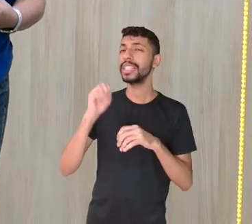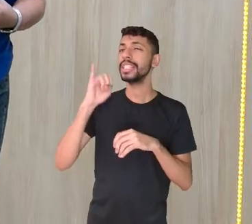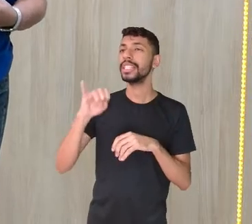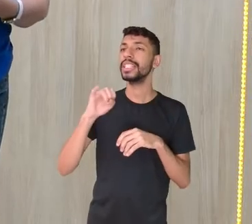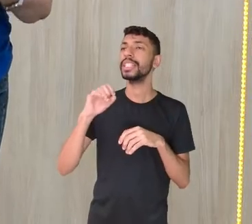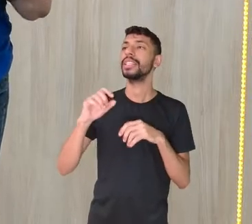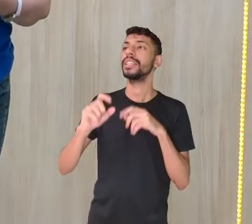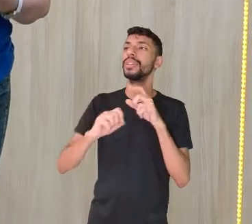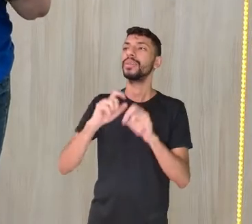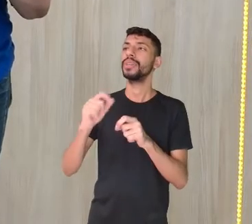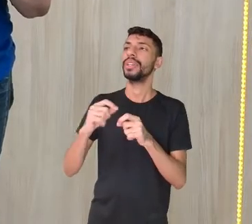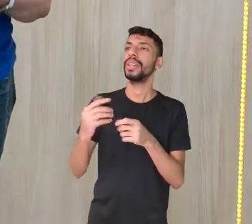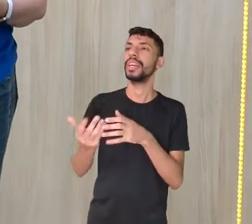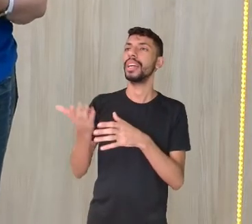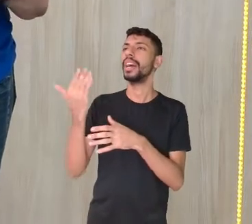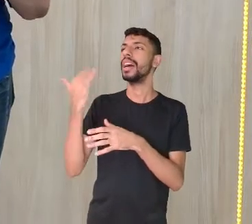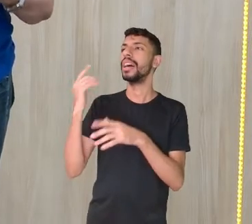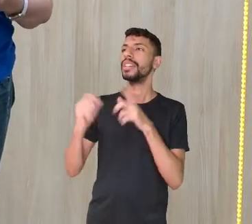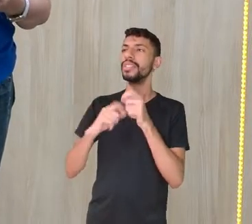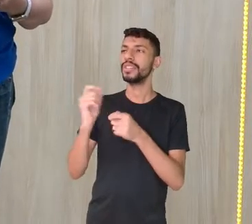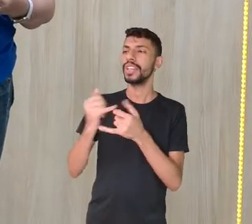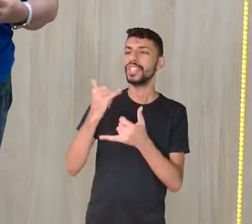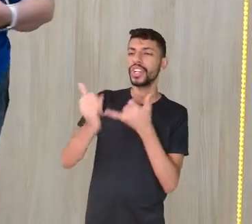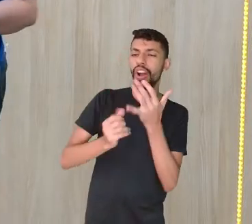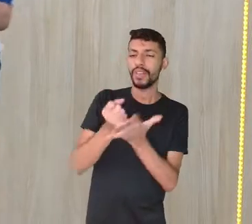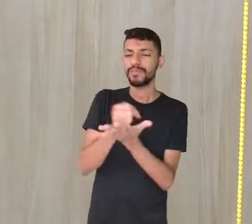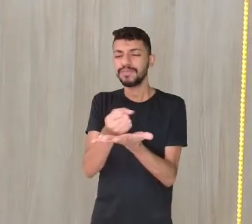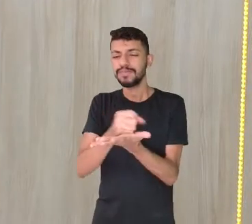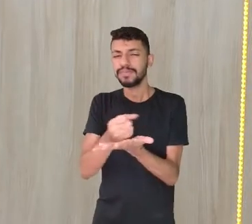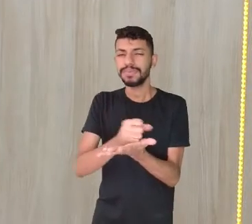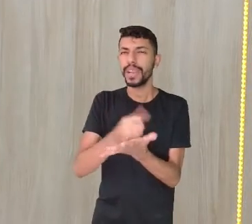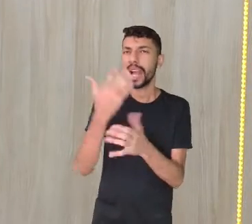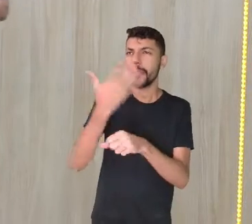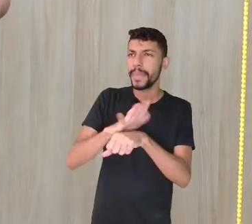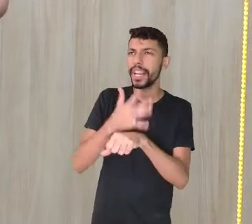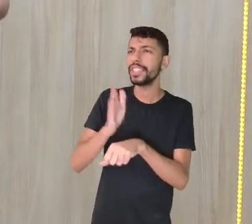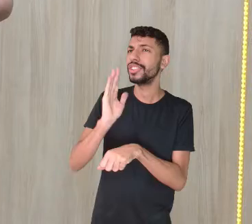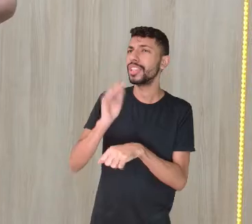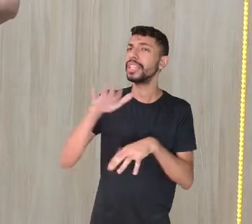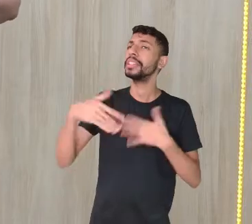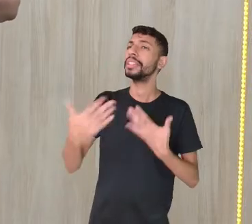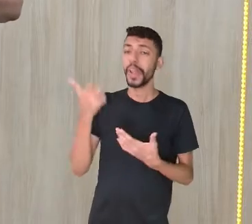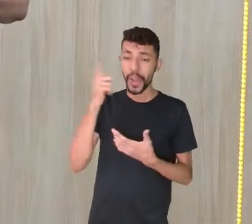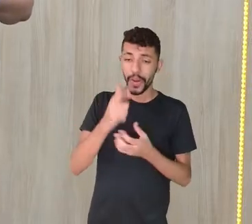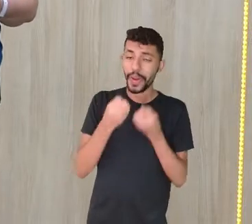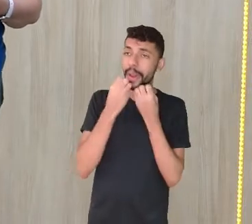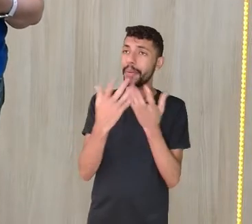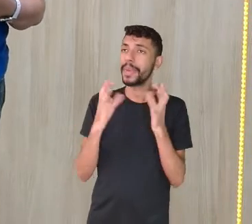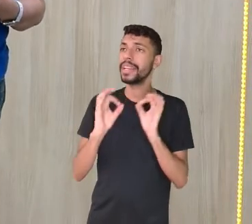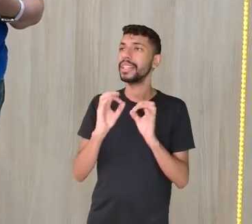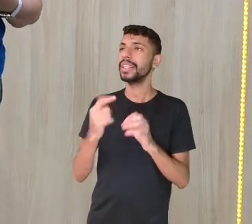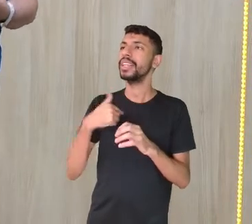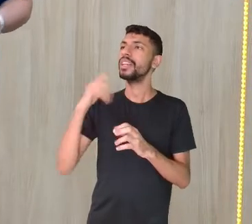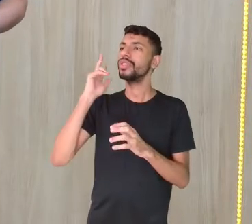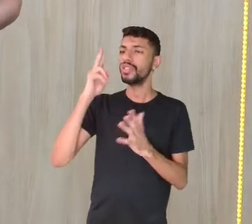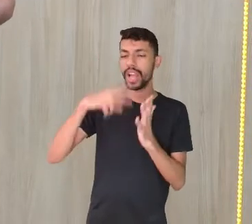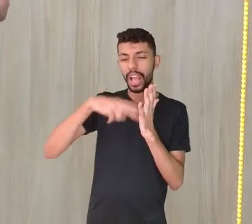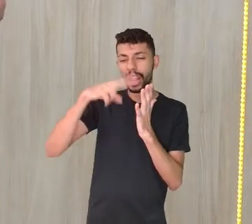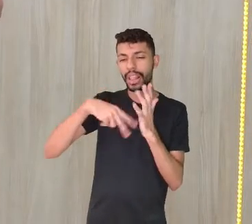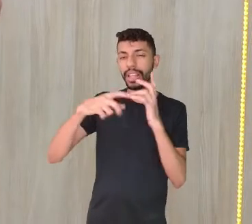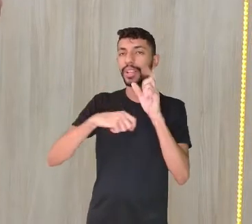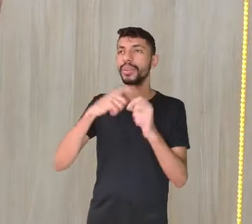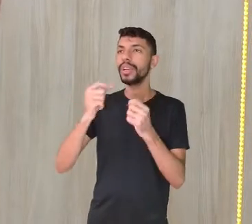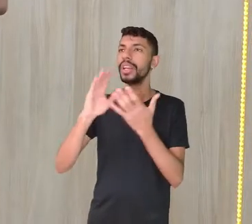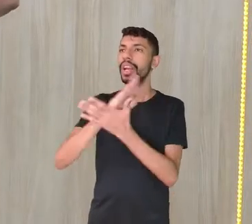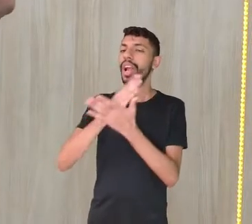jogavam, né, se eles treinavam, jogavam videogame, eles estão se dando muito bem. Eu já li depoimentos de médicos,